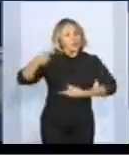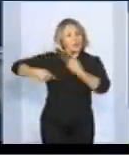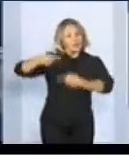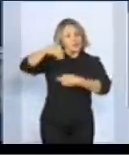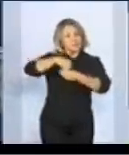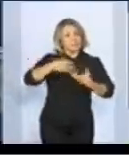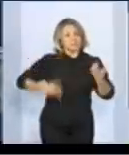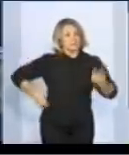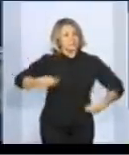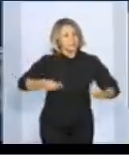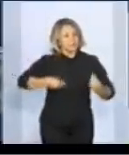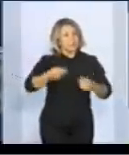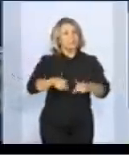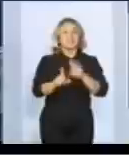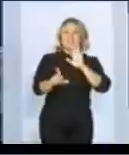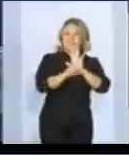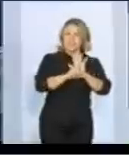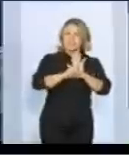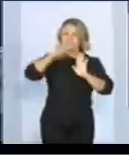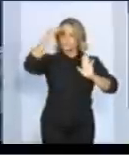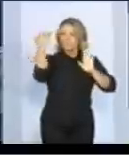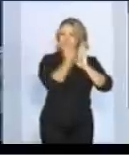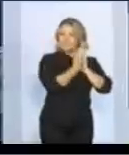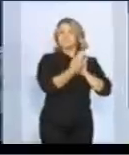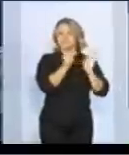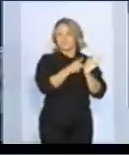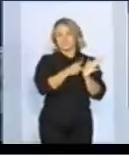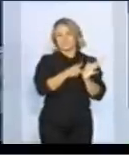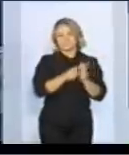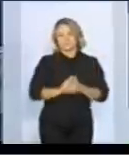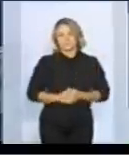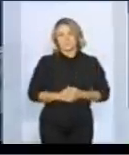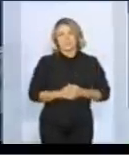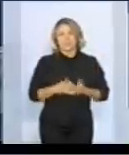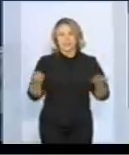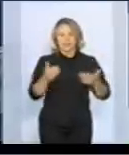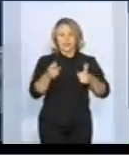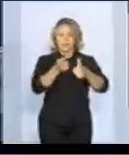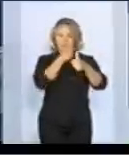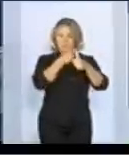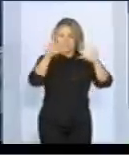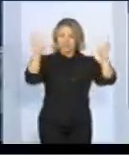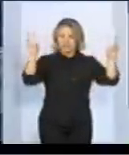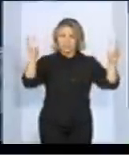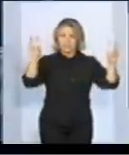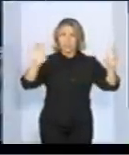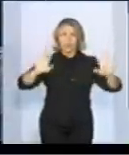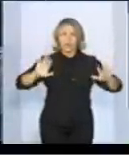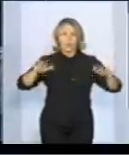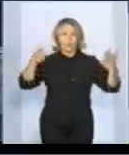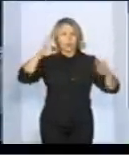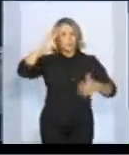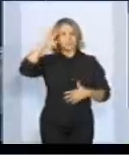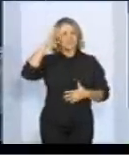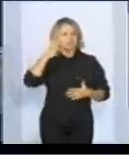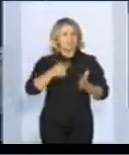será que essa lei cumpre os objetivos que são colocados? E eu passo à primeira questão. Qual o diagnóstico que está